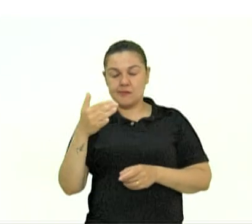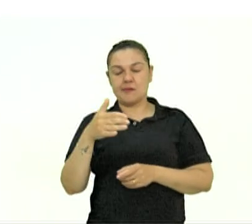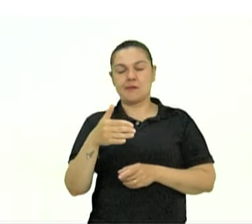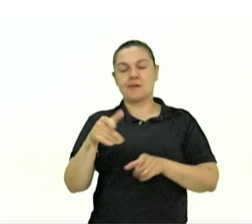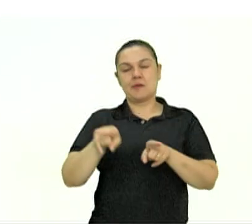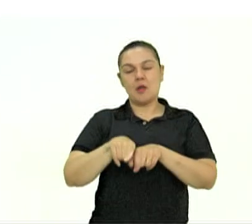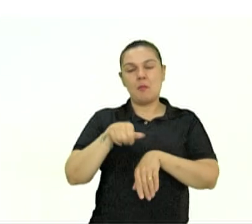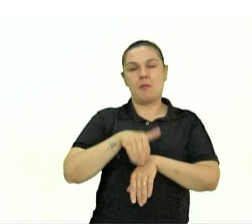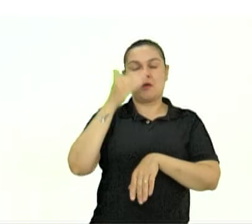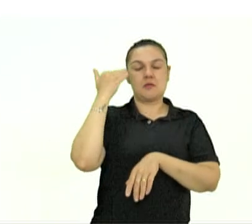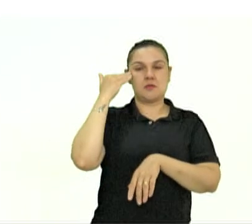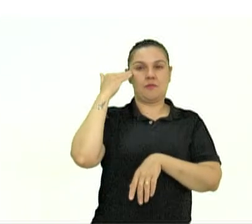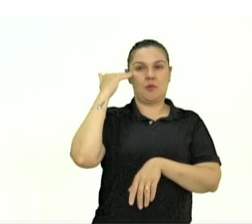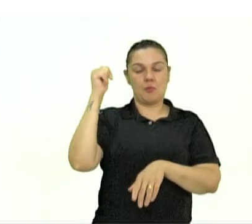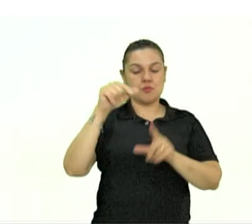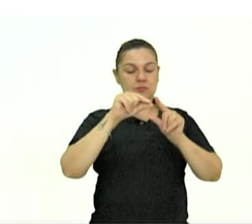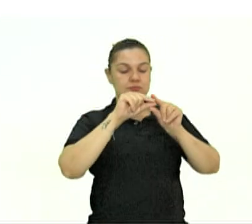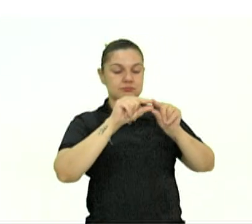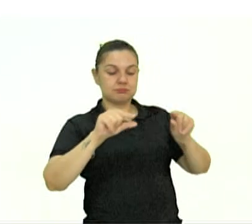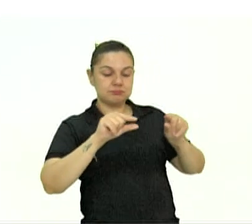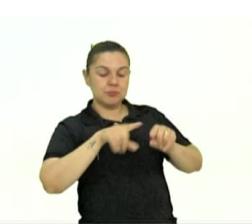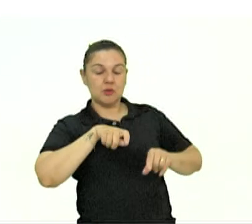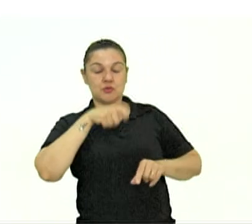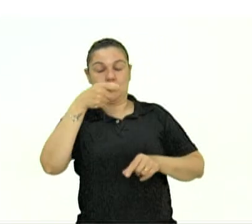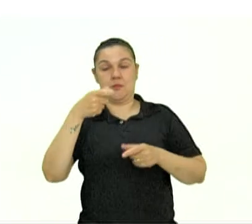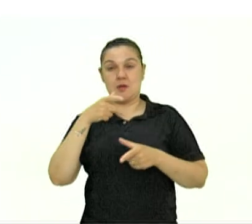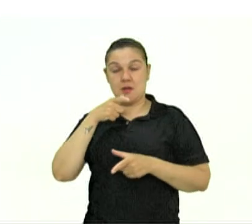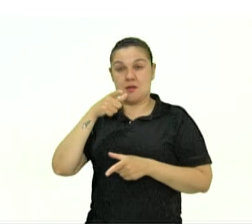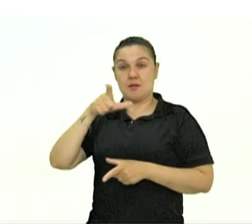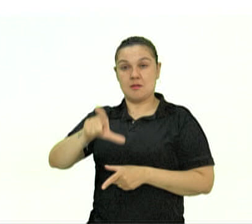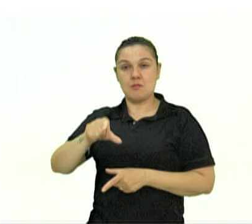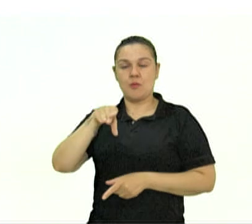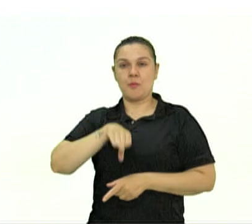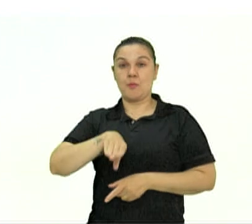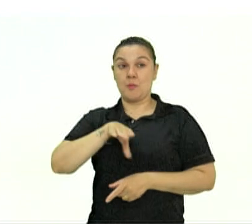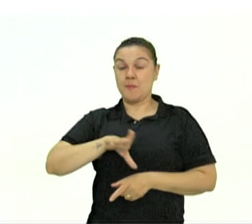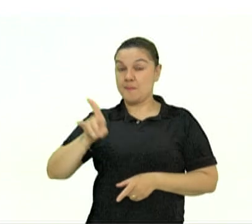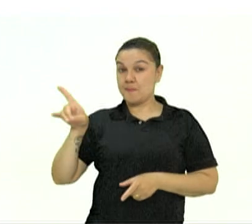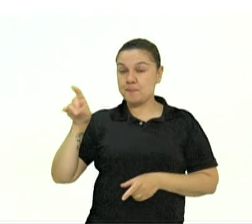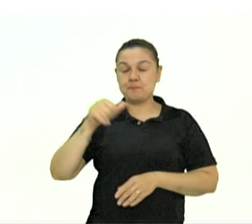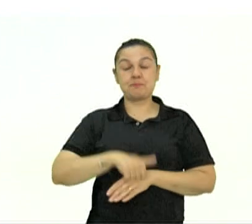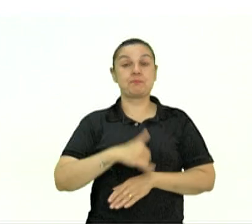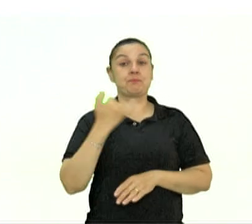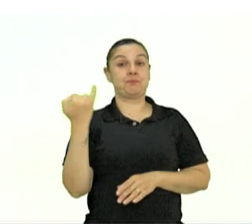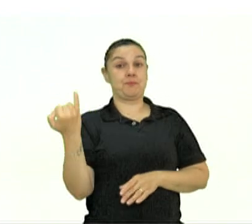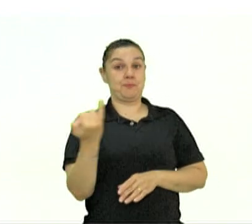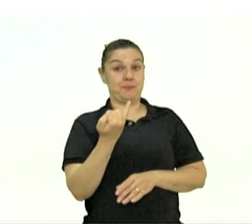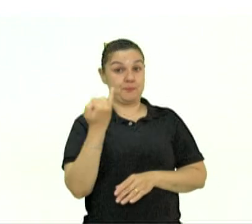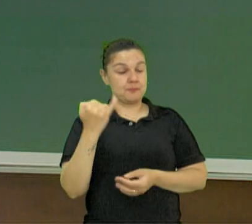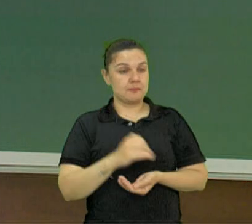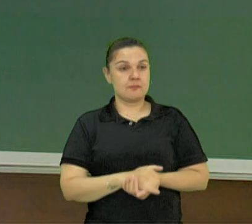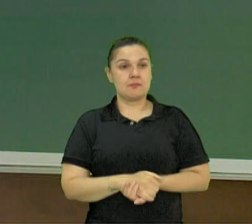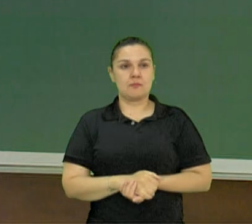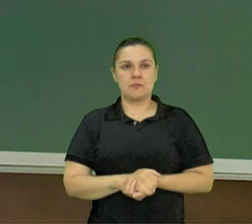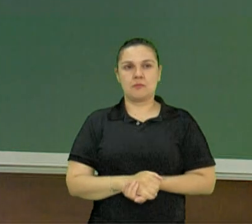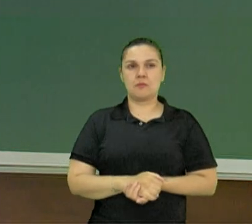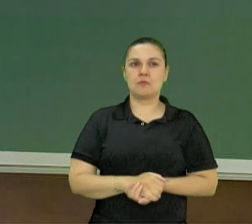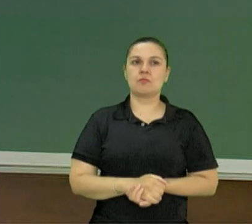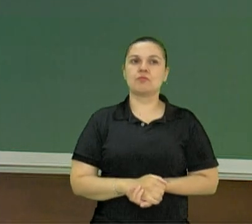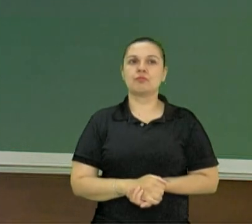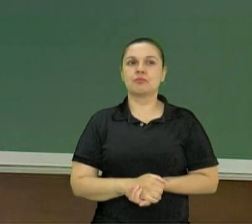mais apreciáveis versos da língua portuguesa. Então, olha como essa obra é importante, certo? O